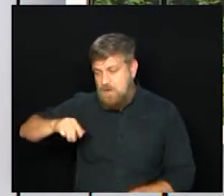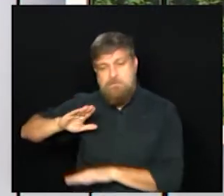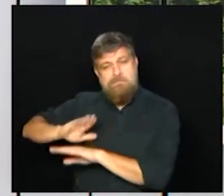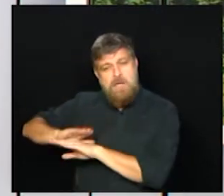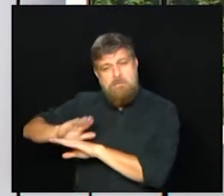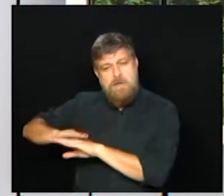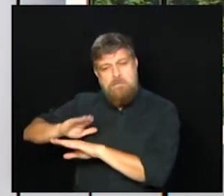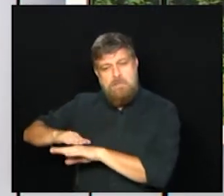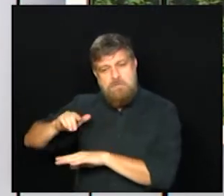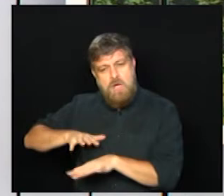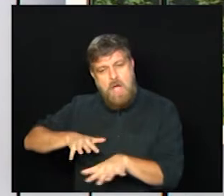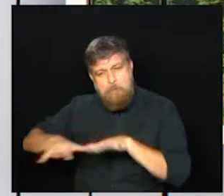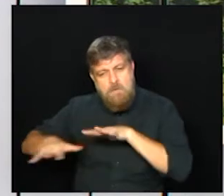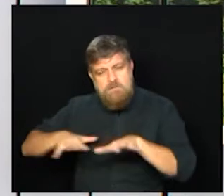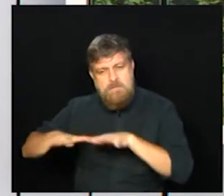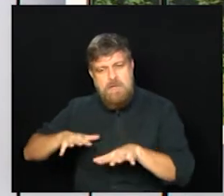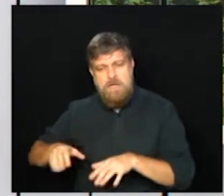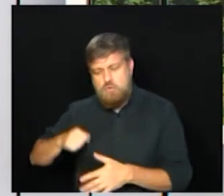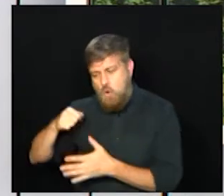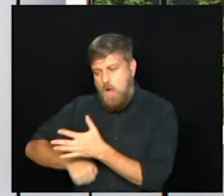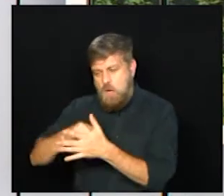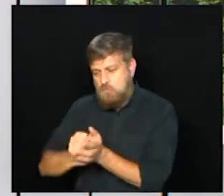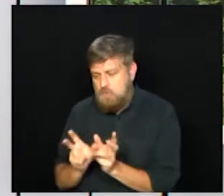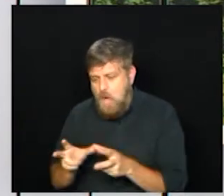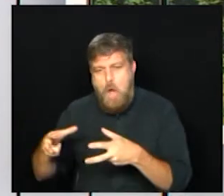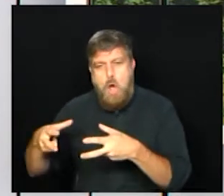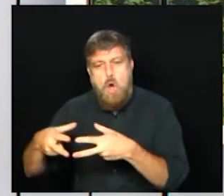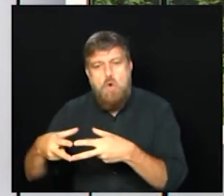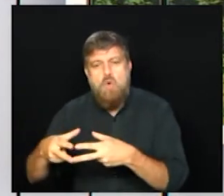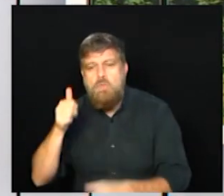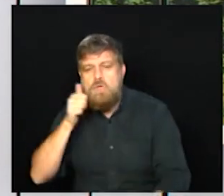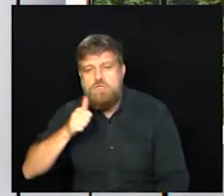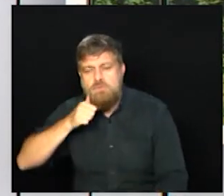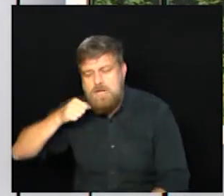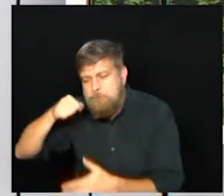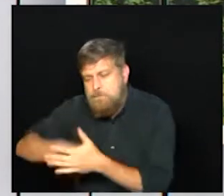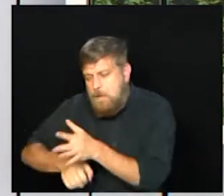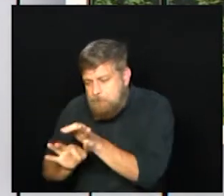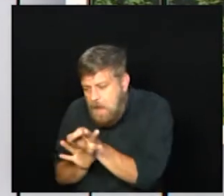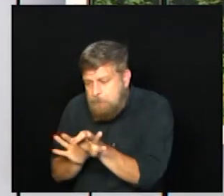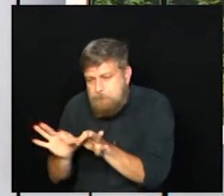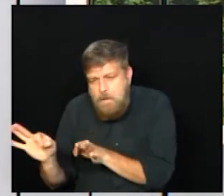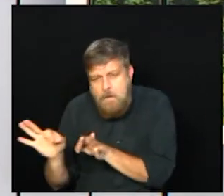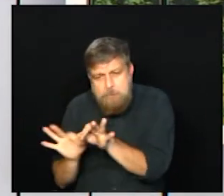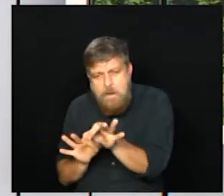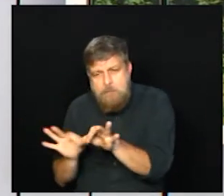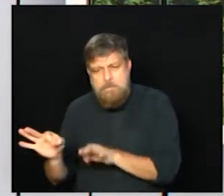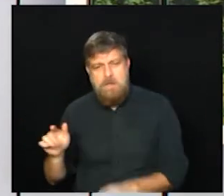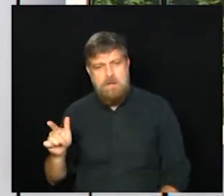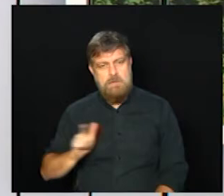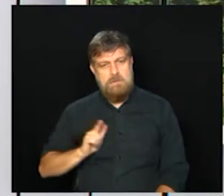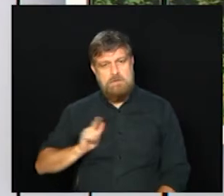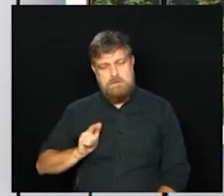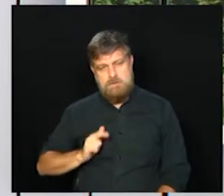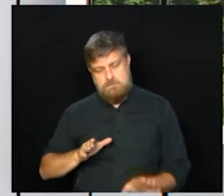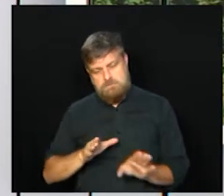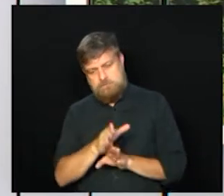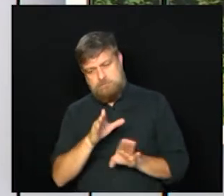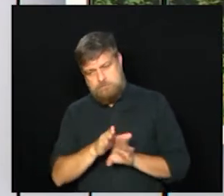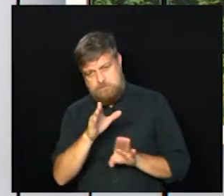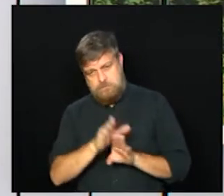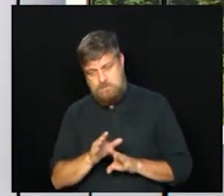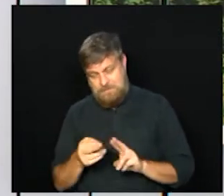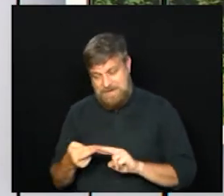partir da mobilização, a partir de grupos de mulheres que se organizam e que fazem processos de organização e redes